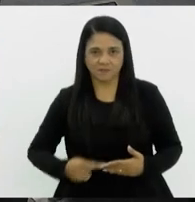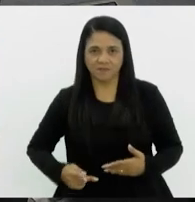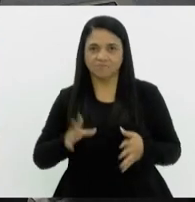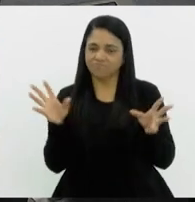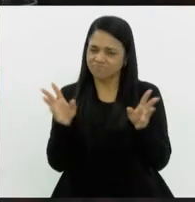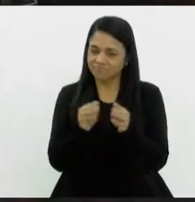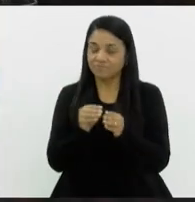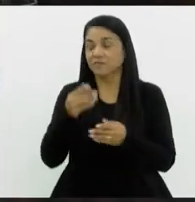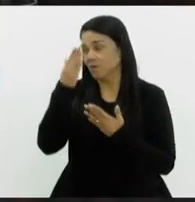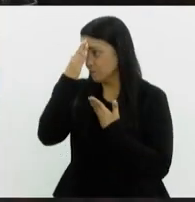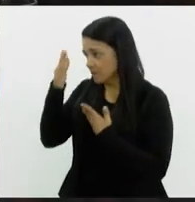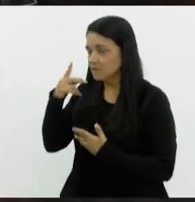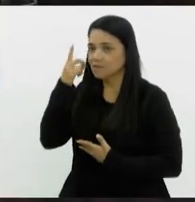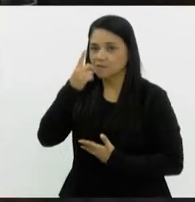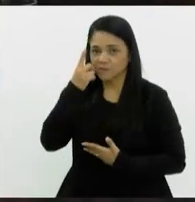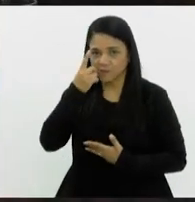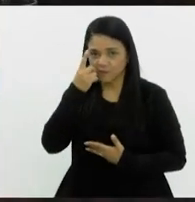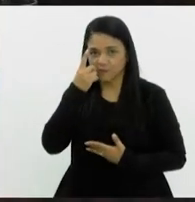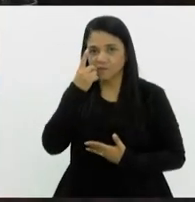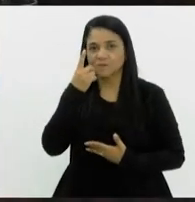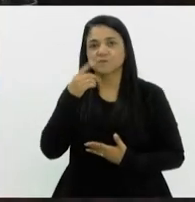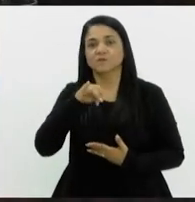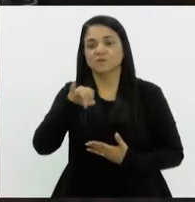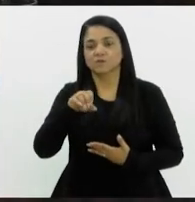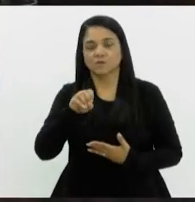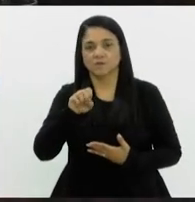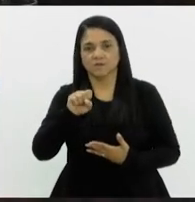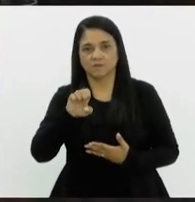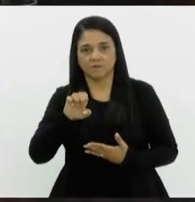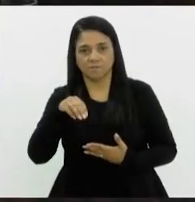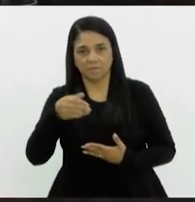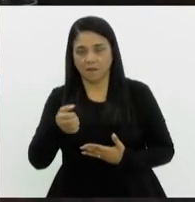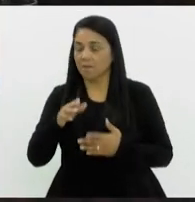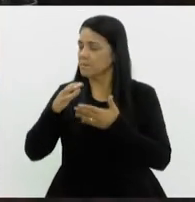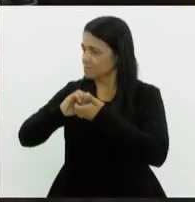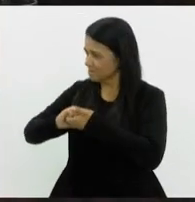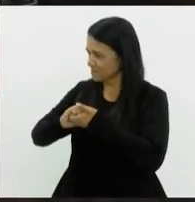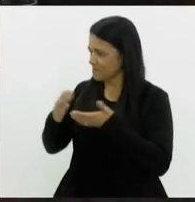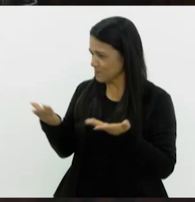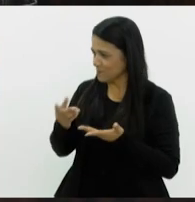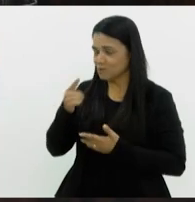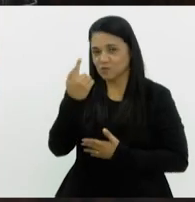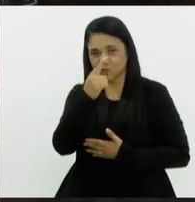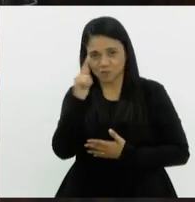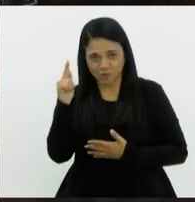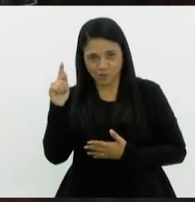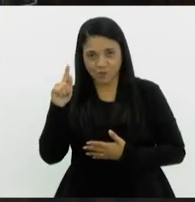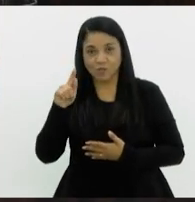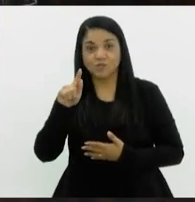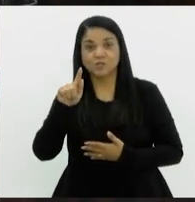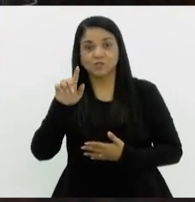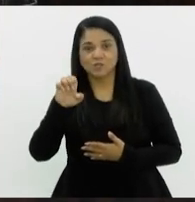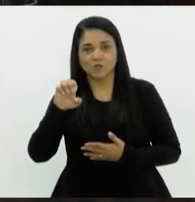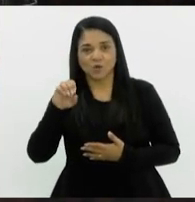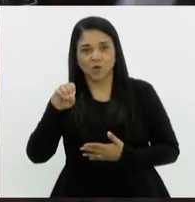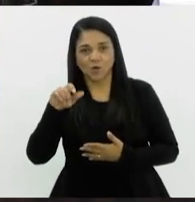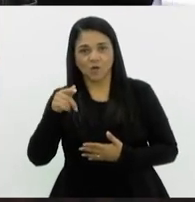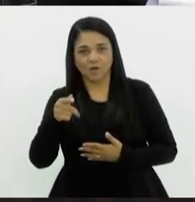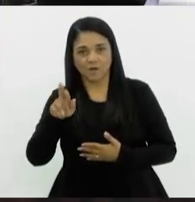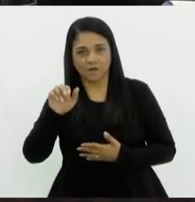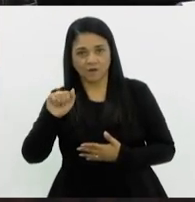Obrigado, professor Josemar. Parabenizando Vossa Excelência também pelo dia de hoje e todos os geógrafos do Estado e do nosso